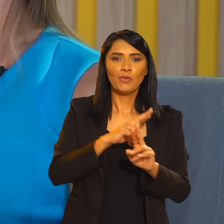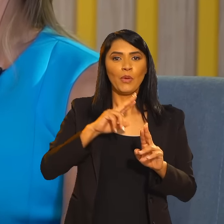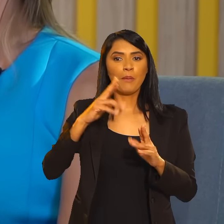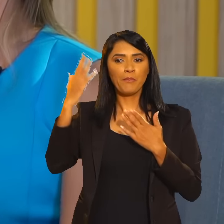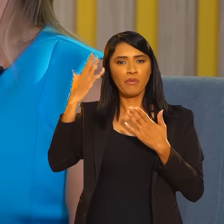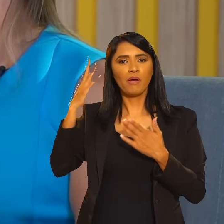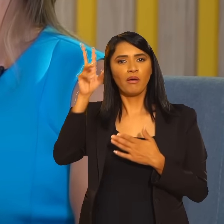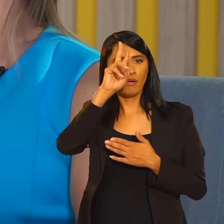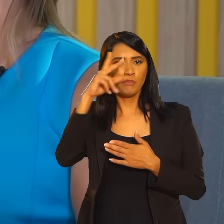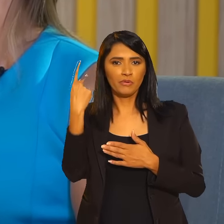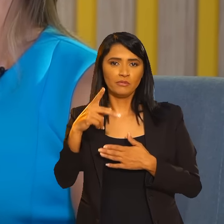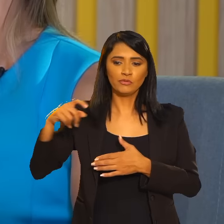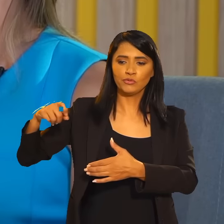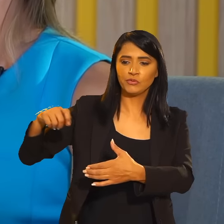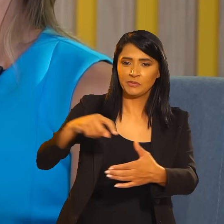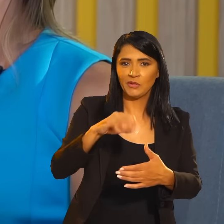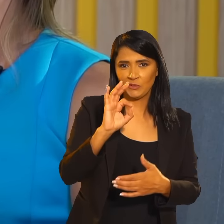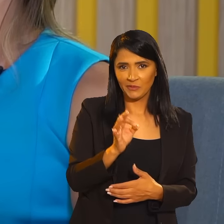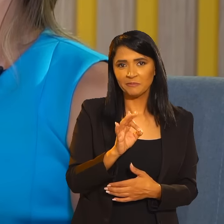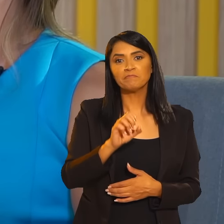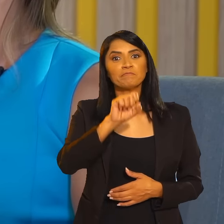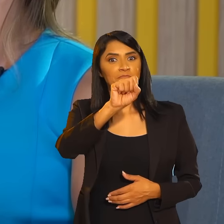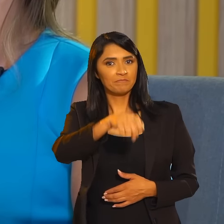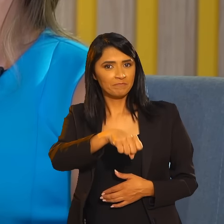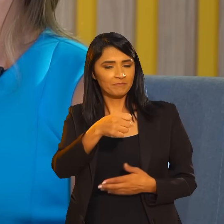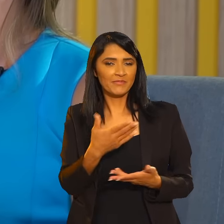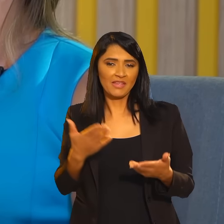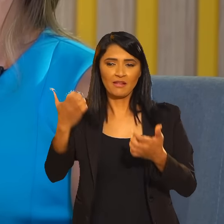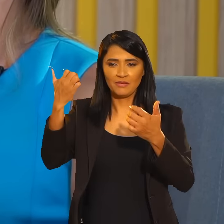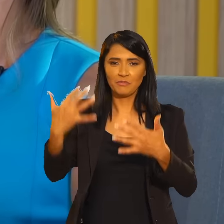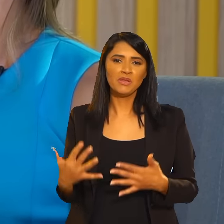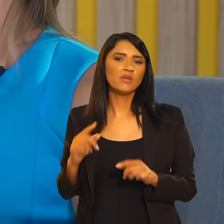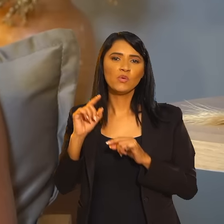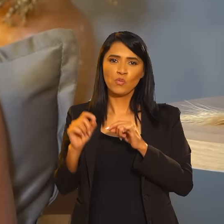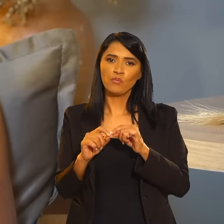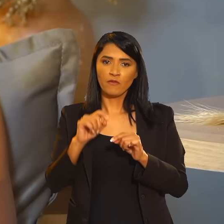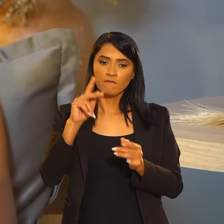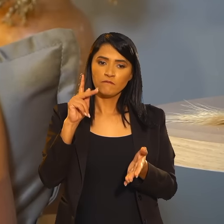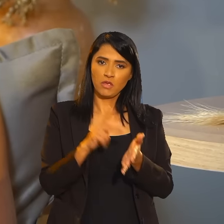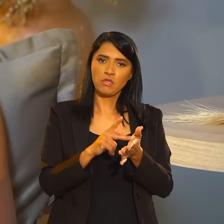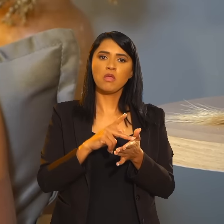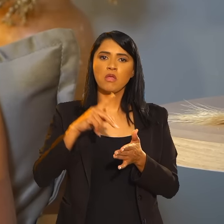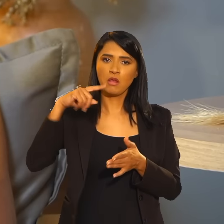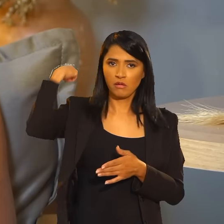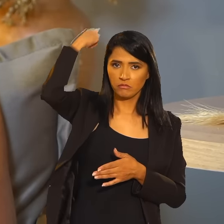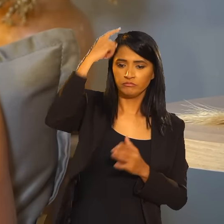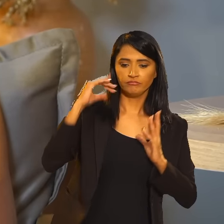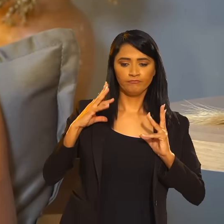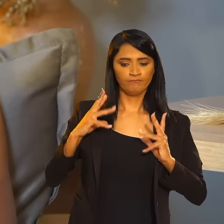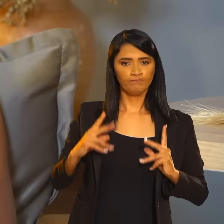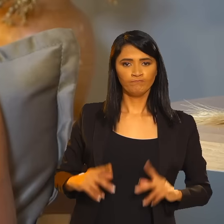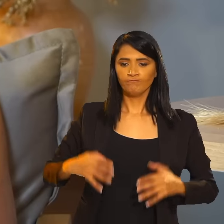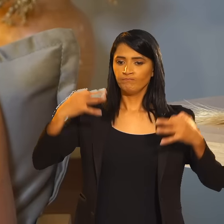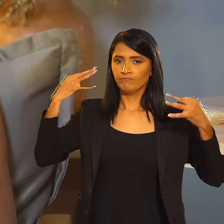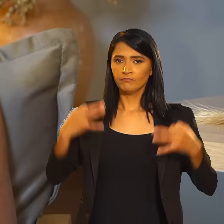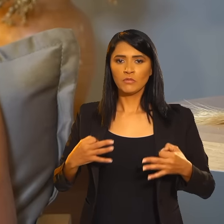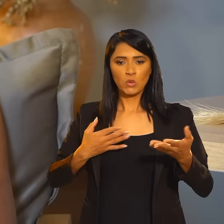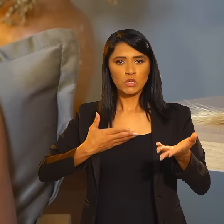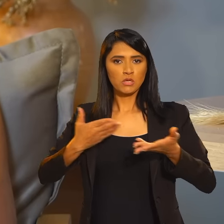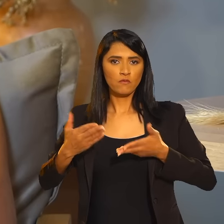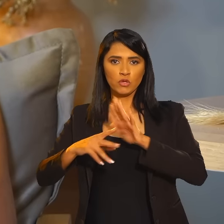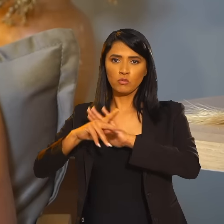à parábola do semeador, né? Isso. E aí ela diz que a verdadeira santidade é a integridade